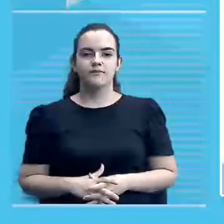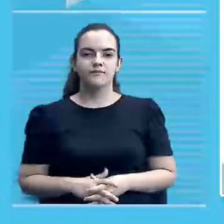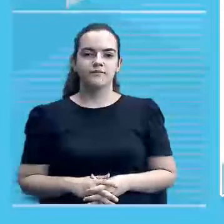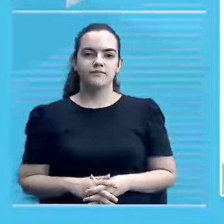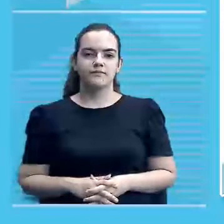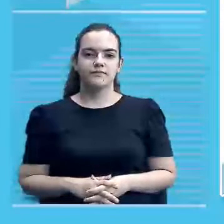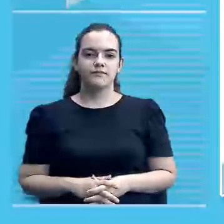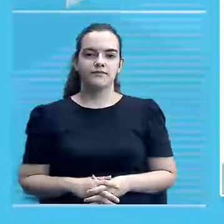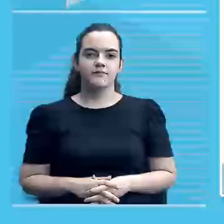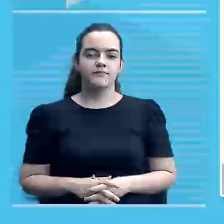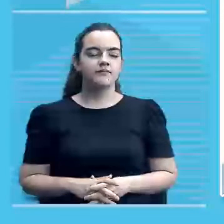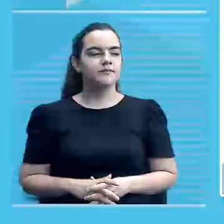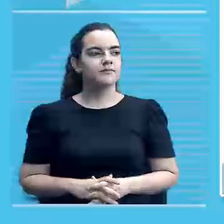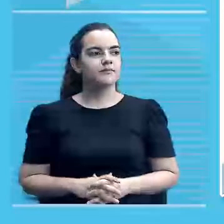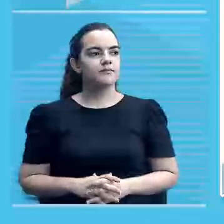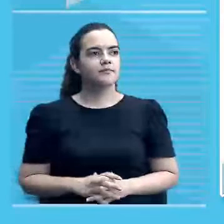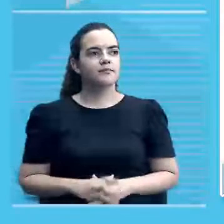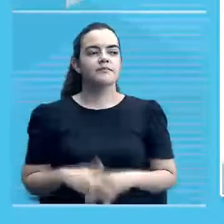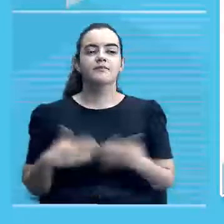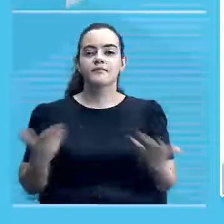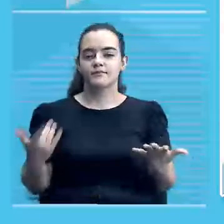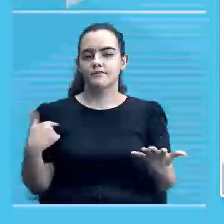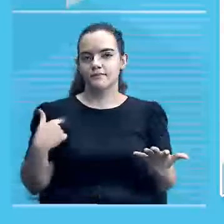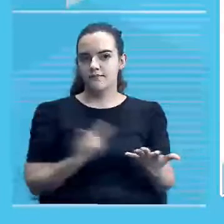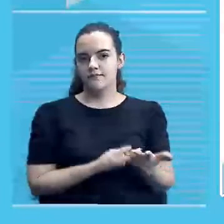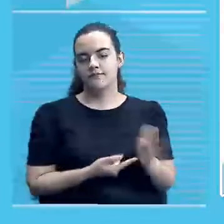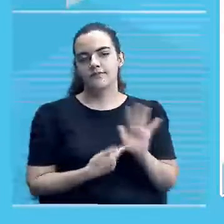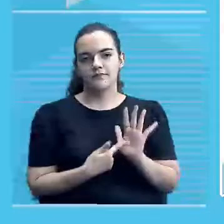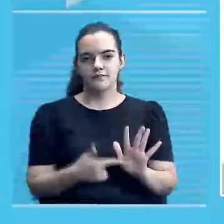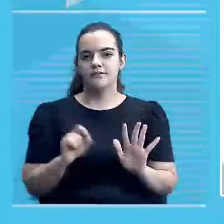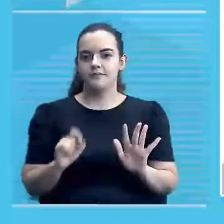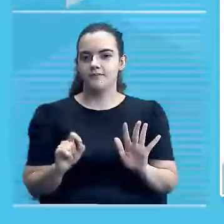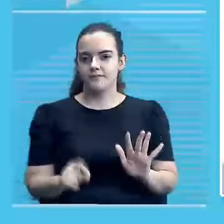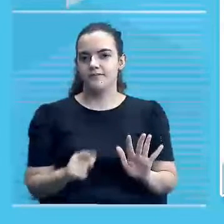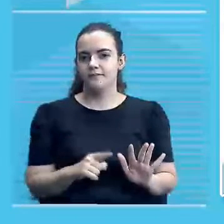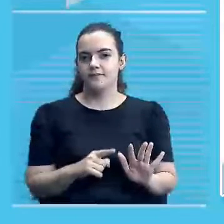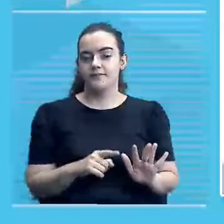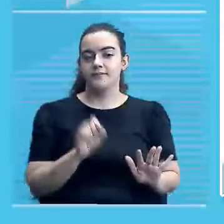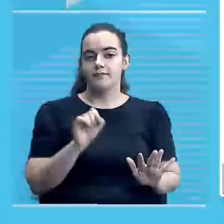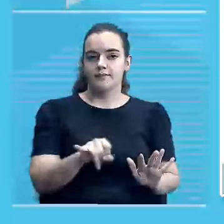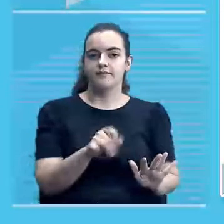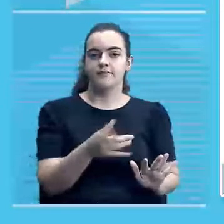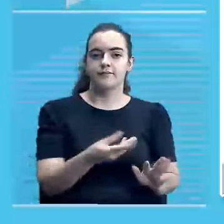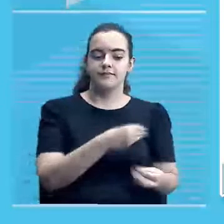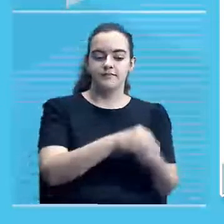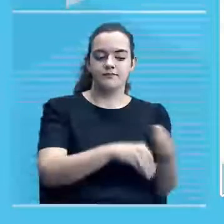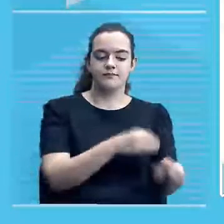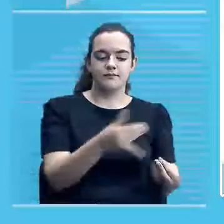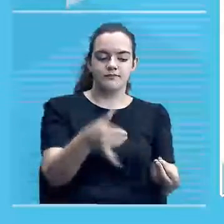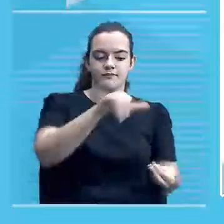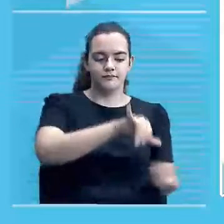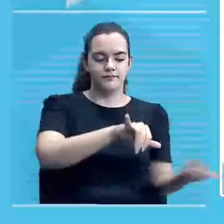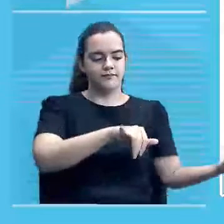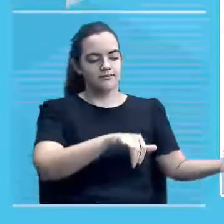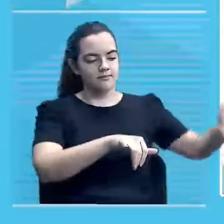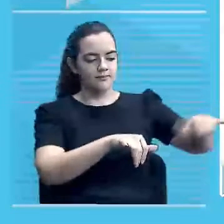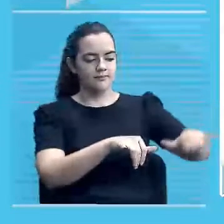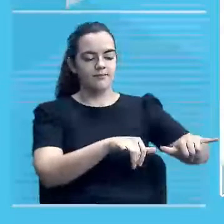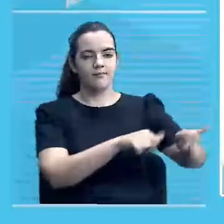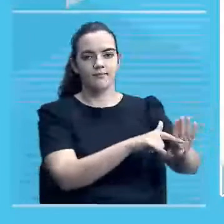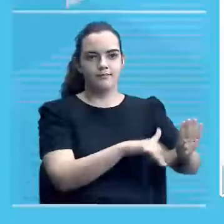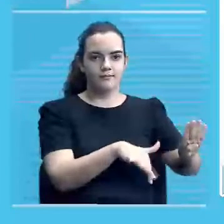Ok, meus amigos, já voltamos, né? Mostrando que a reação entre um ácido e uma base vai produzir sal mais